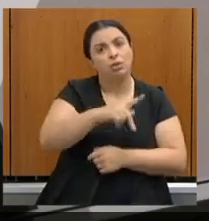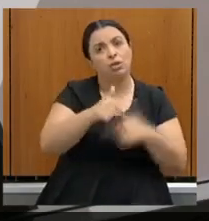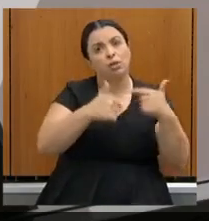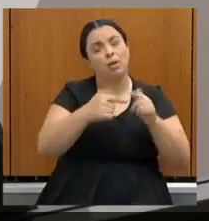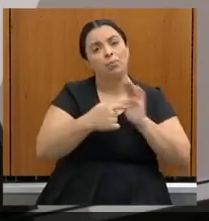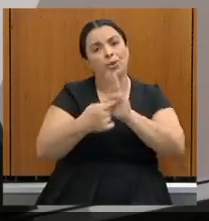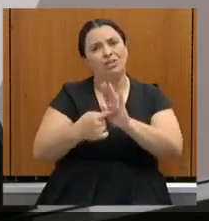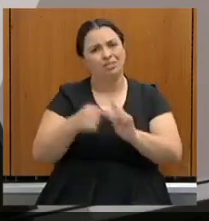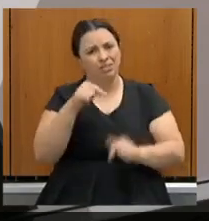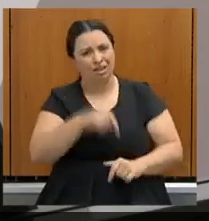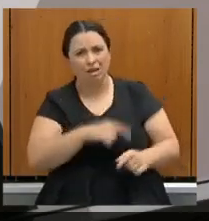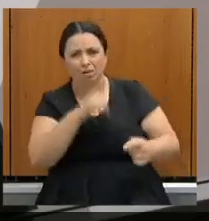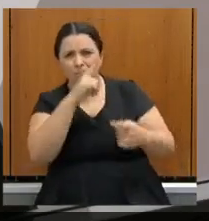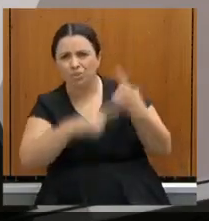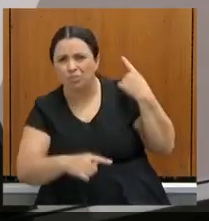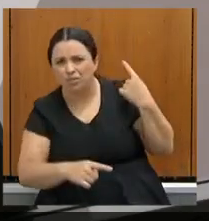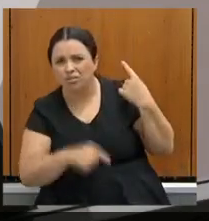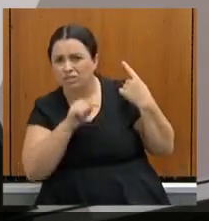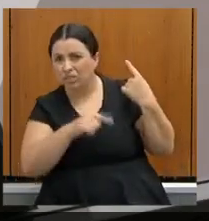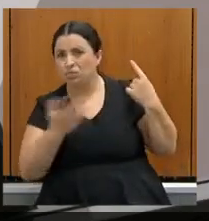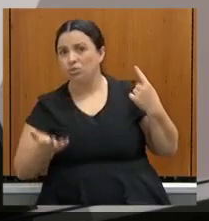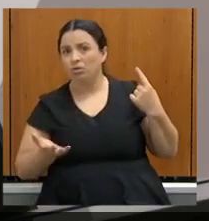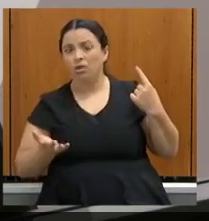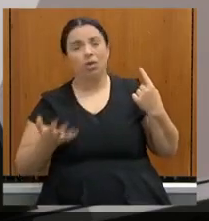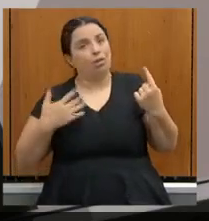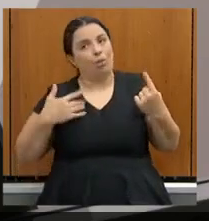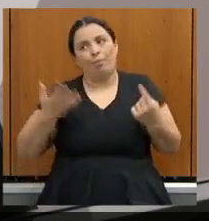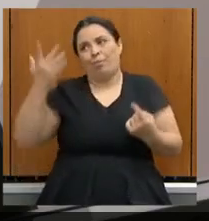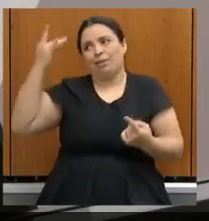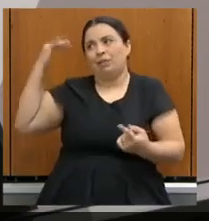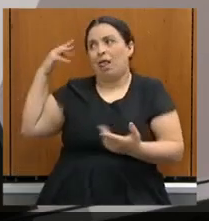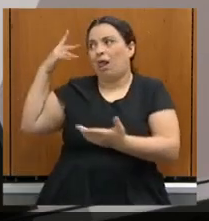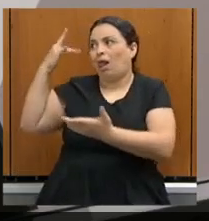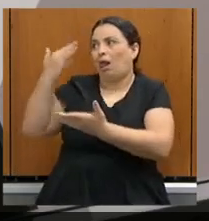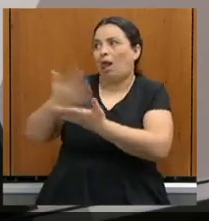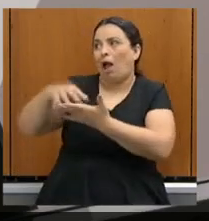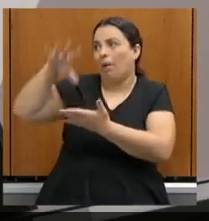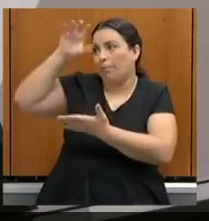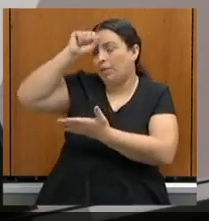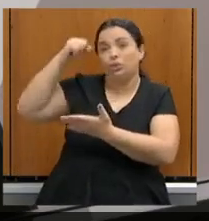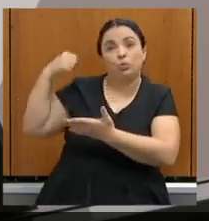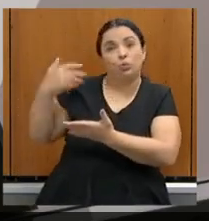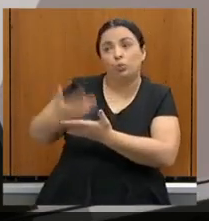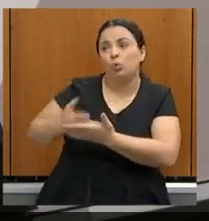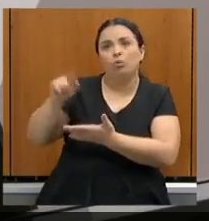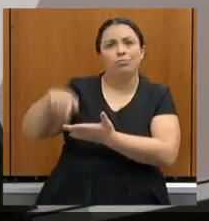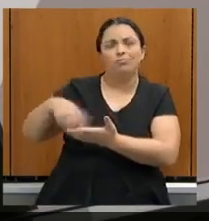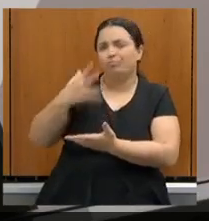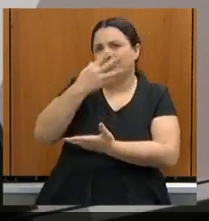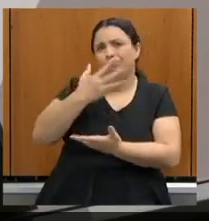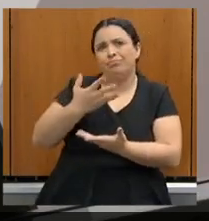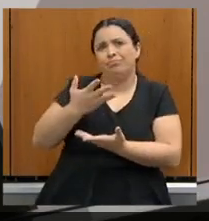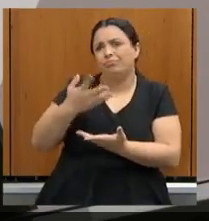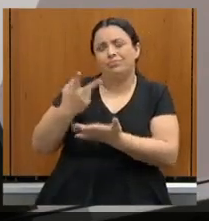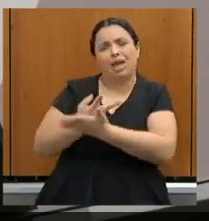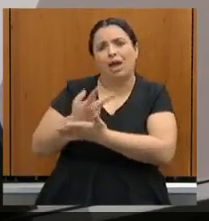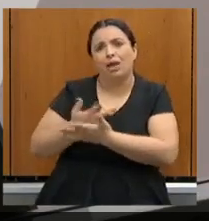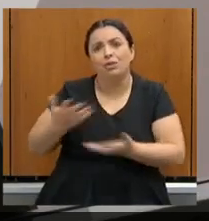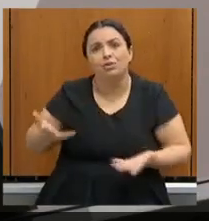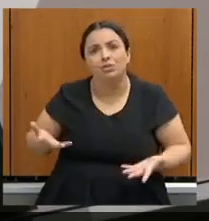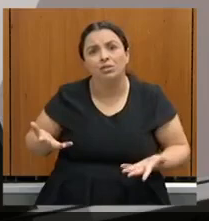esqueci tudo o que eu aprendi na época da ditadura, tudo o que eu aprendi na escola e